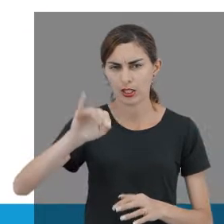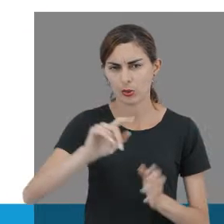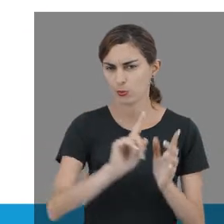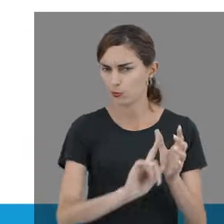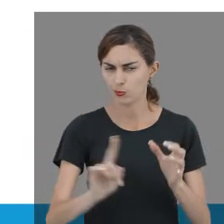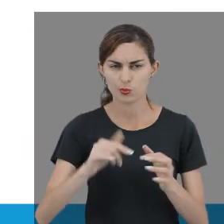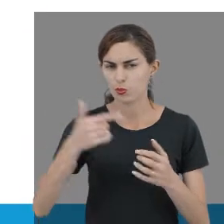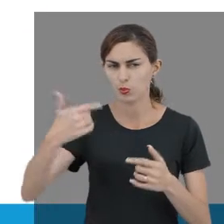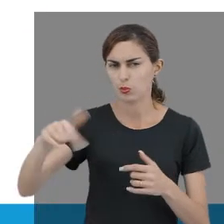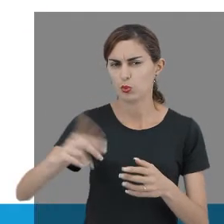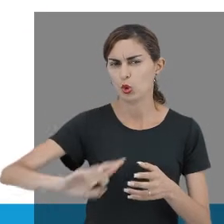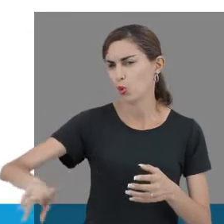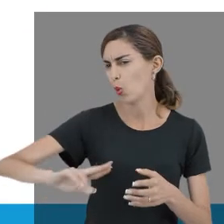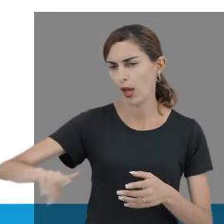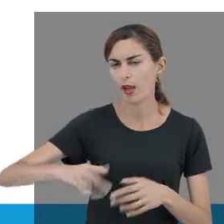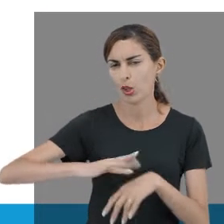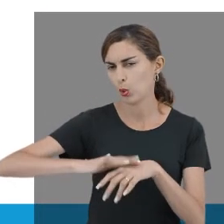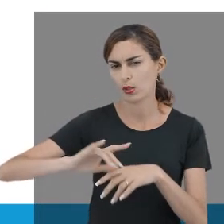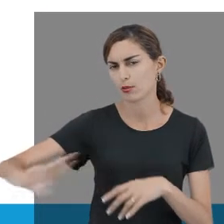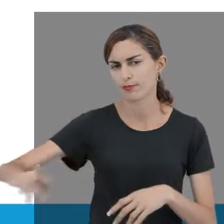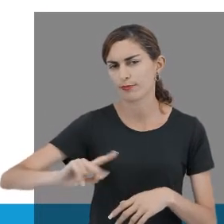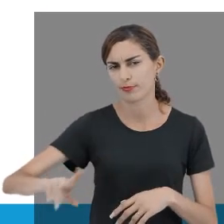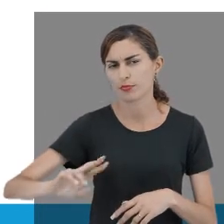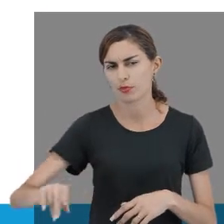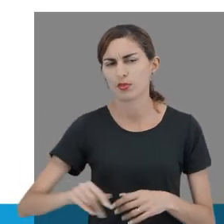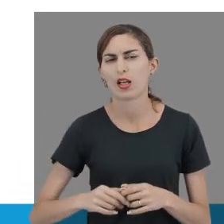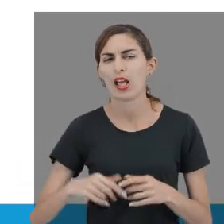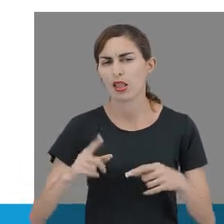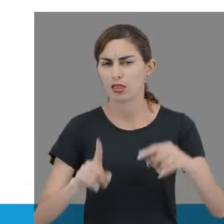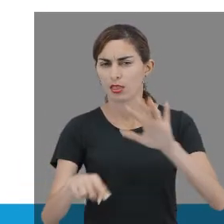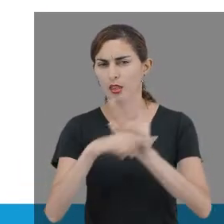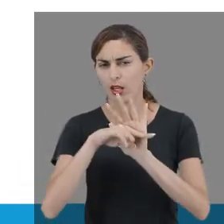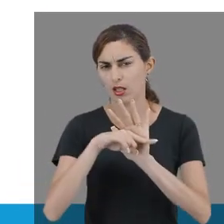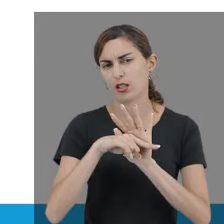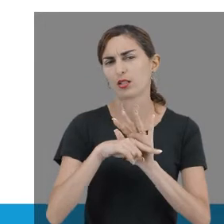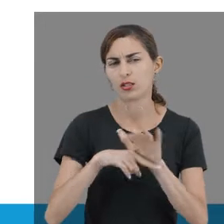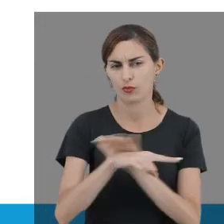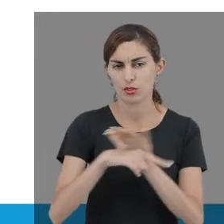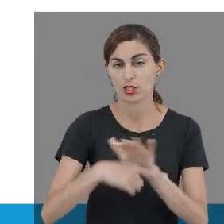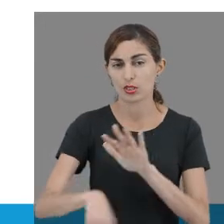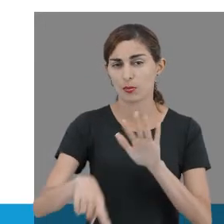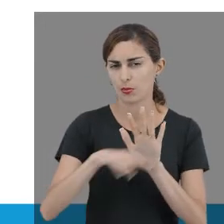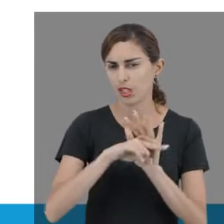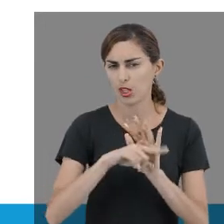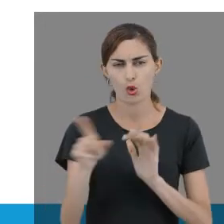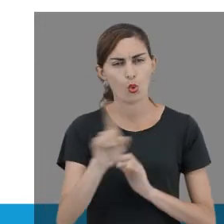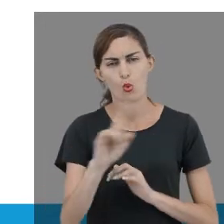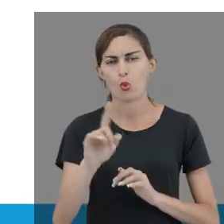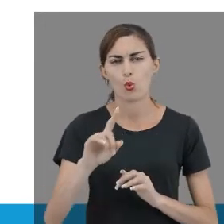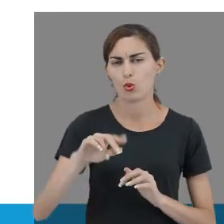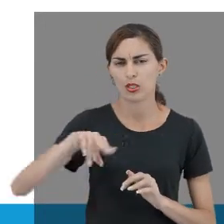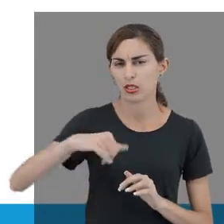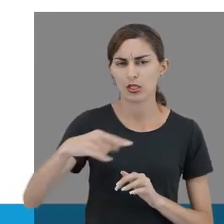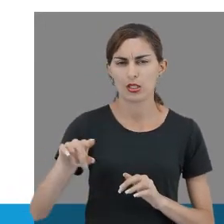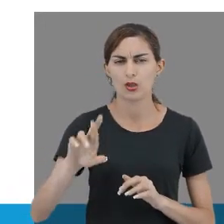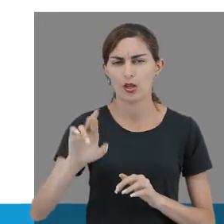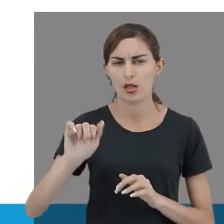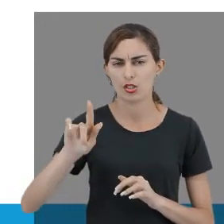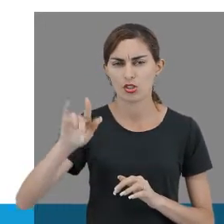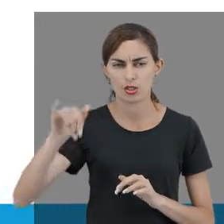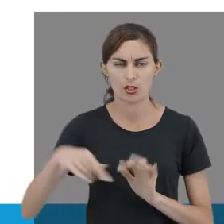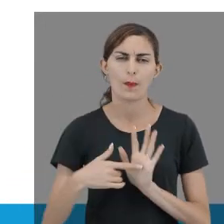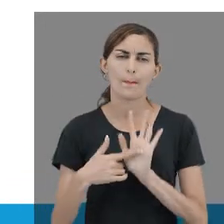ele se caracteriza, primeiro, pelo caso notificado, cujo resultado laboratorial foi negativo ou